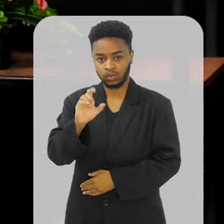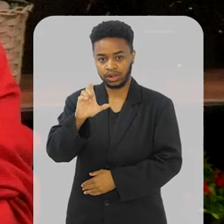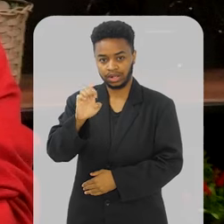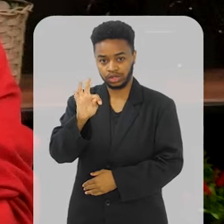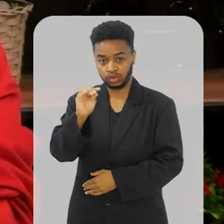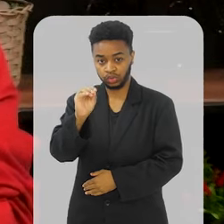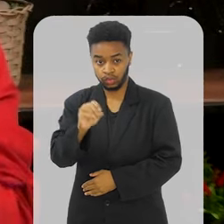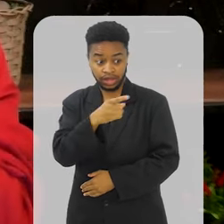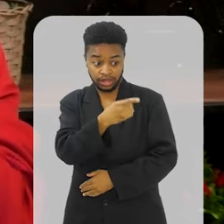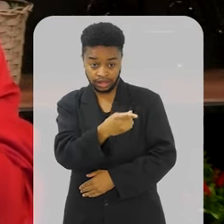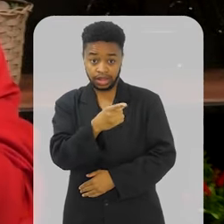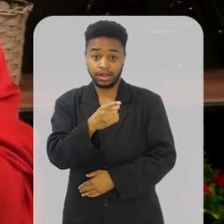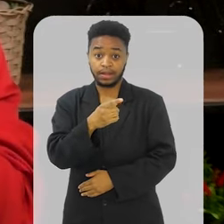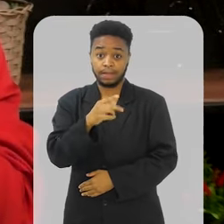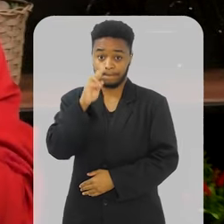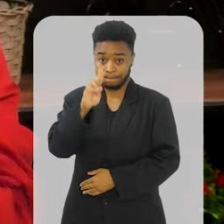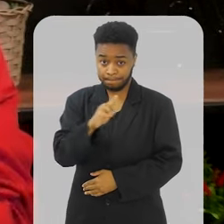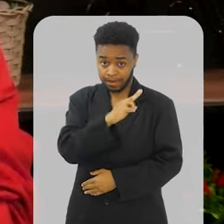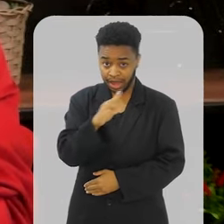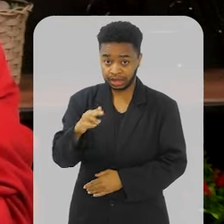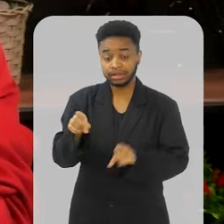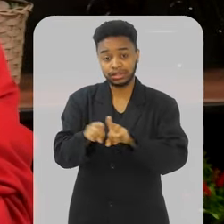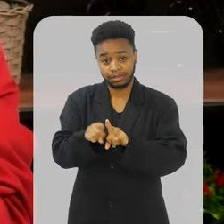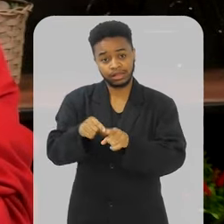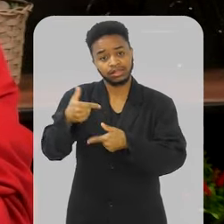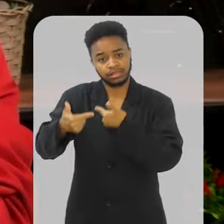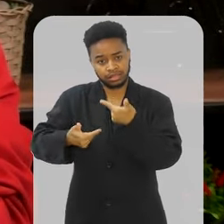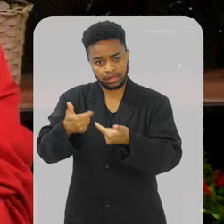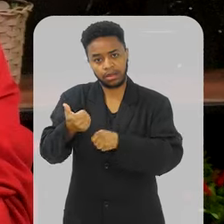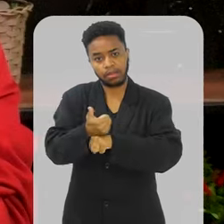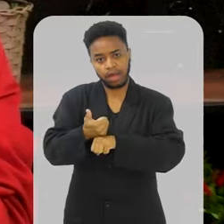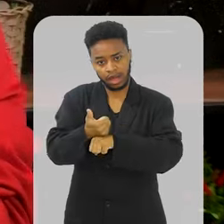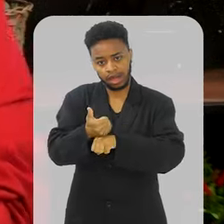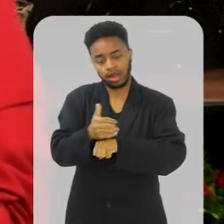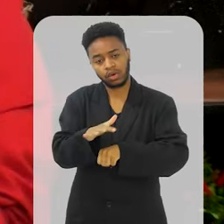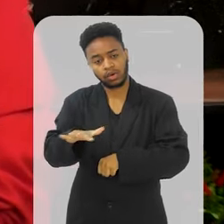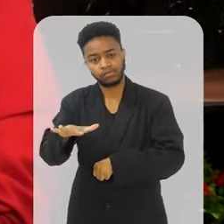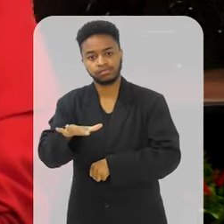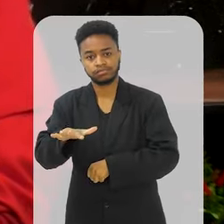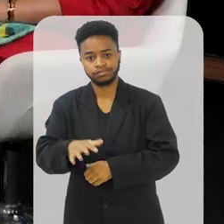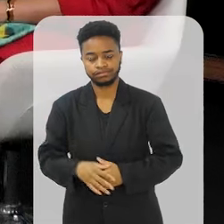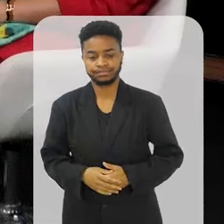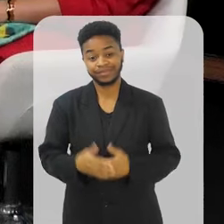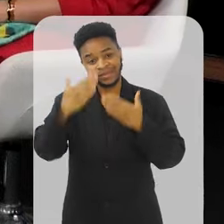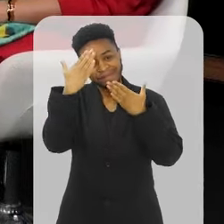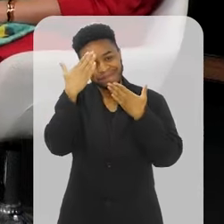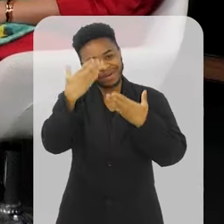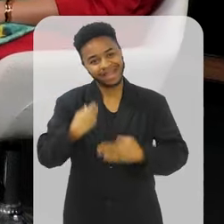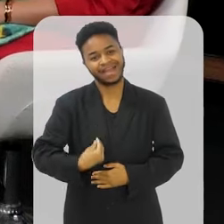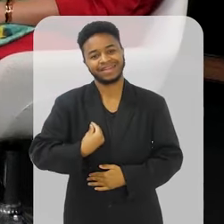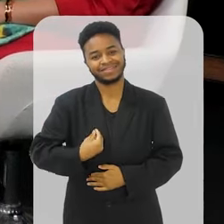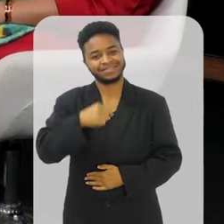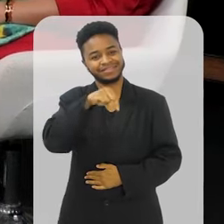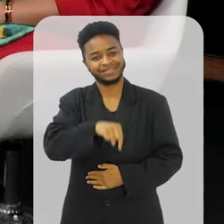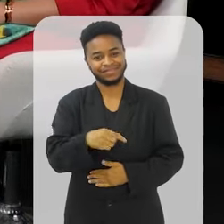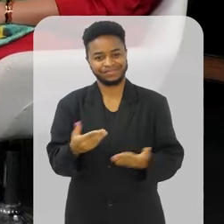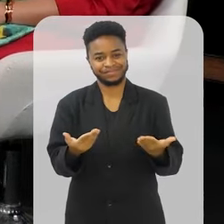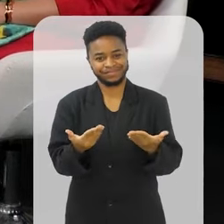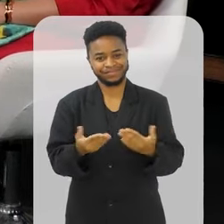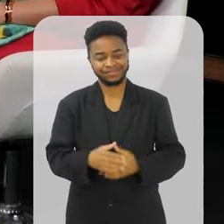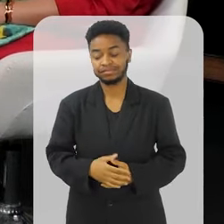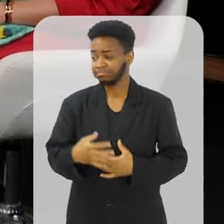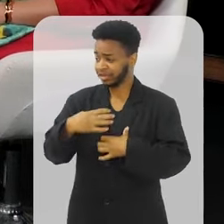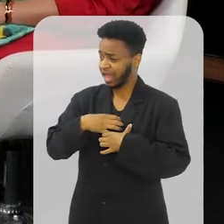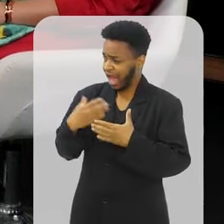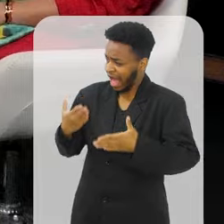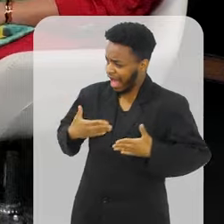além de Padre exerce a sua função profissional Obrigado Padre Wagner Ô Luzia